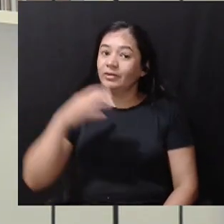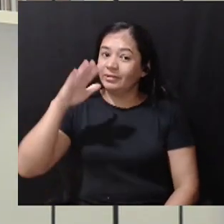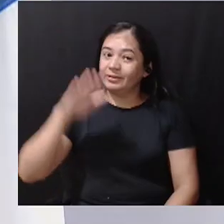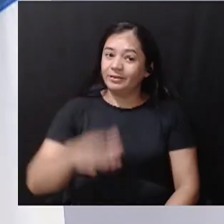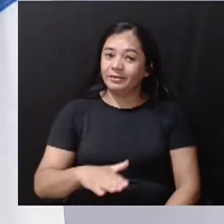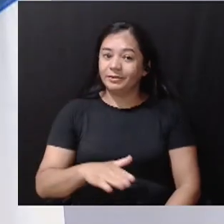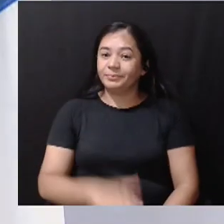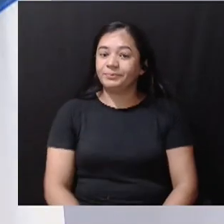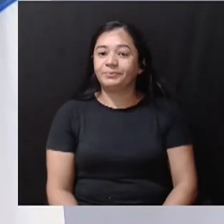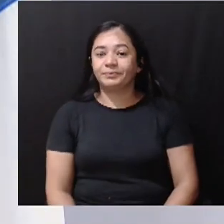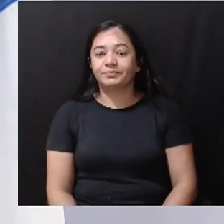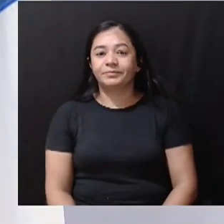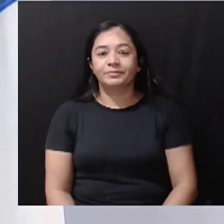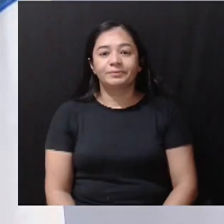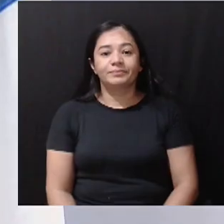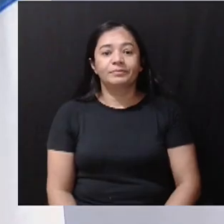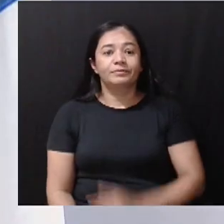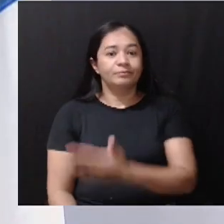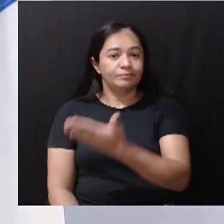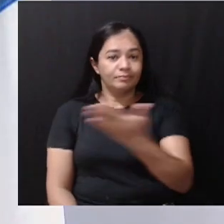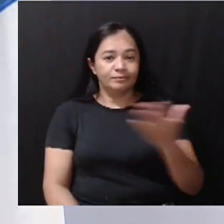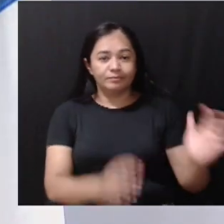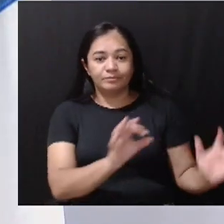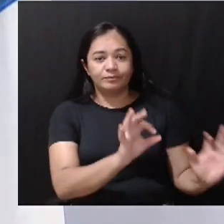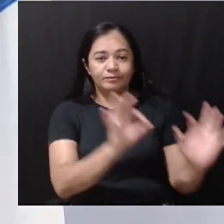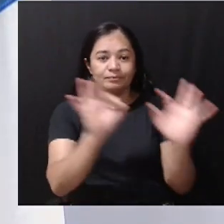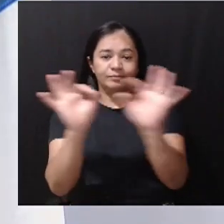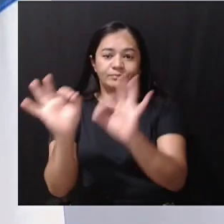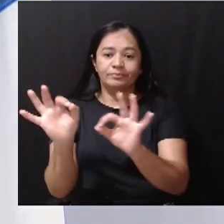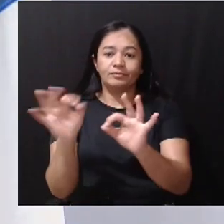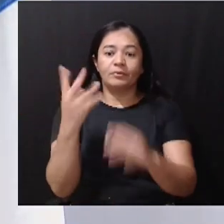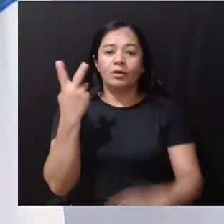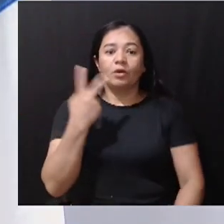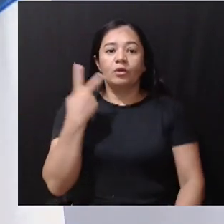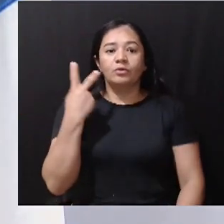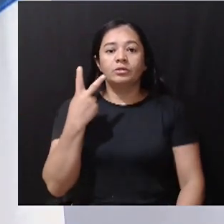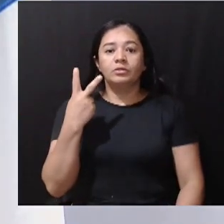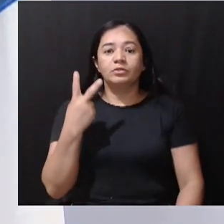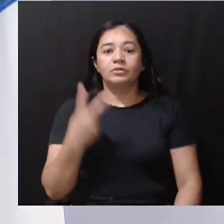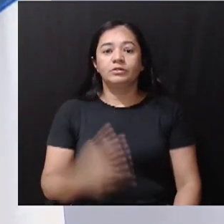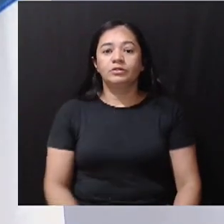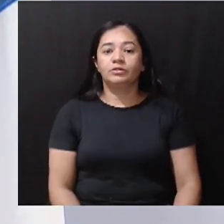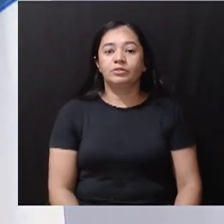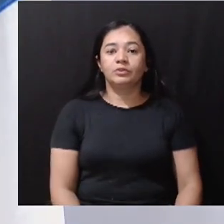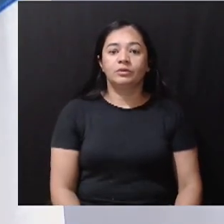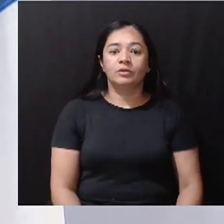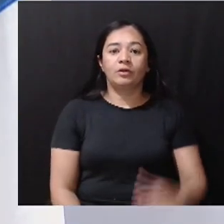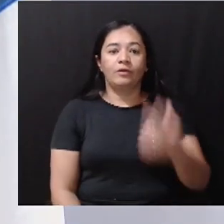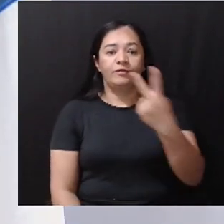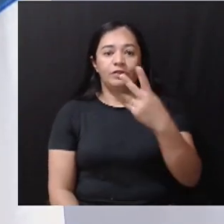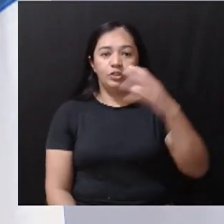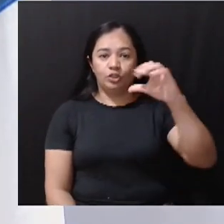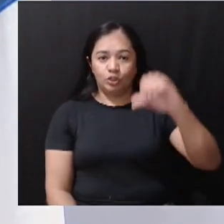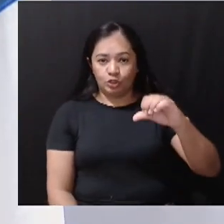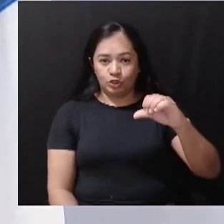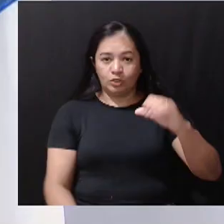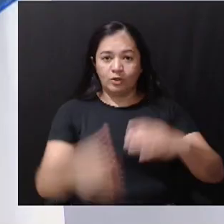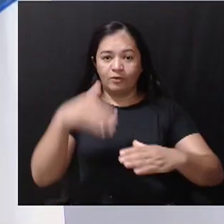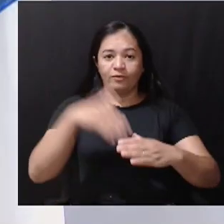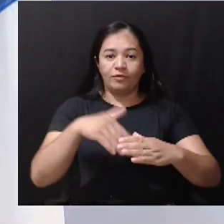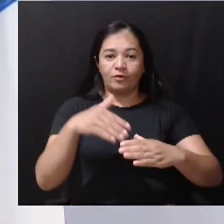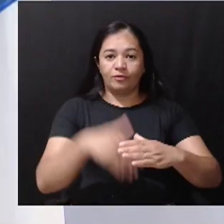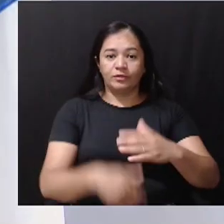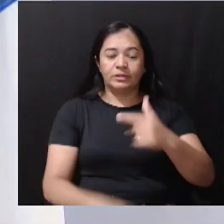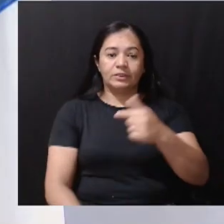Boa tarde, Gabriel. Boa tarde a você que nos assiste. Os vereadores aprovaram por 29 votos na 72ª